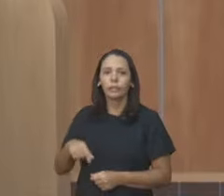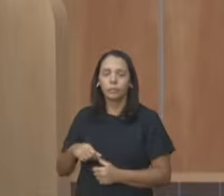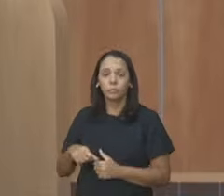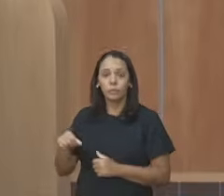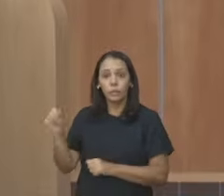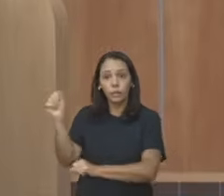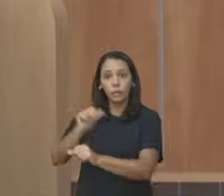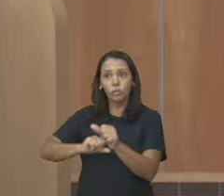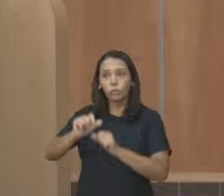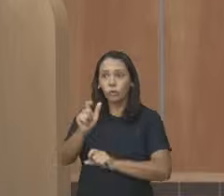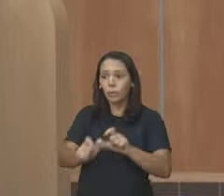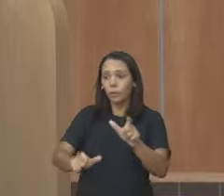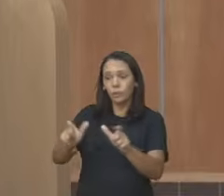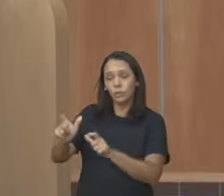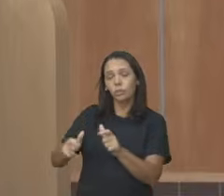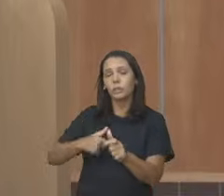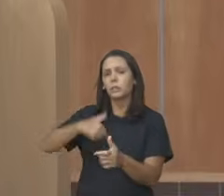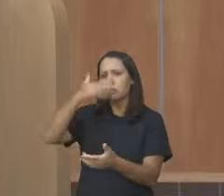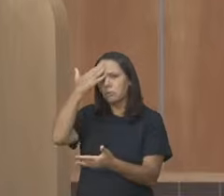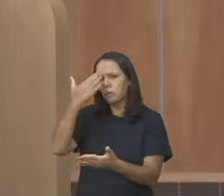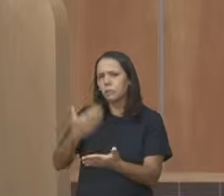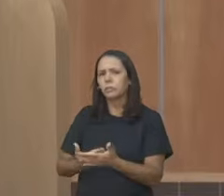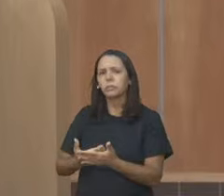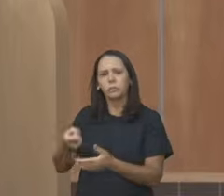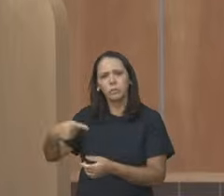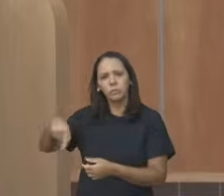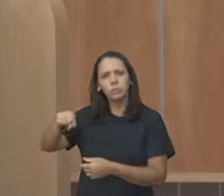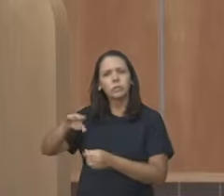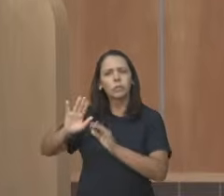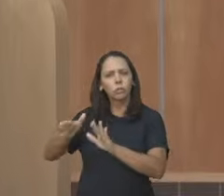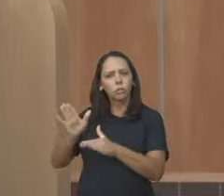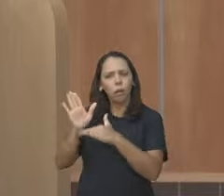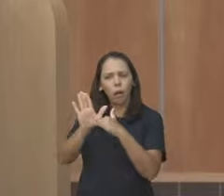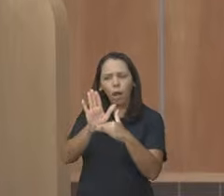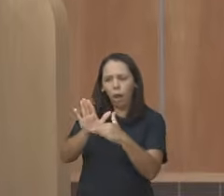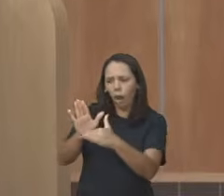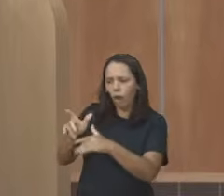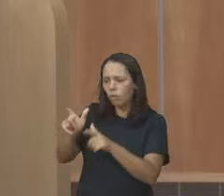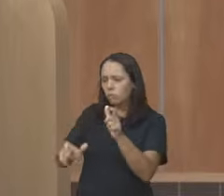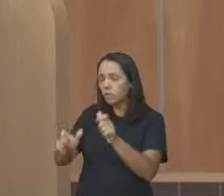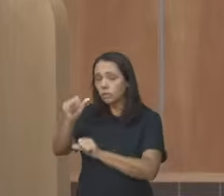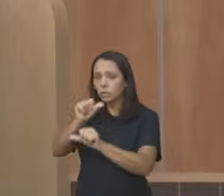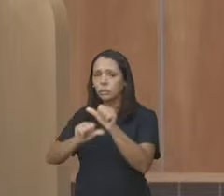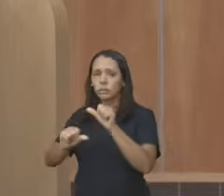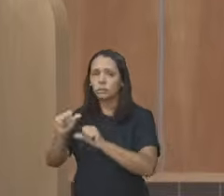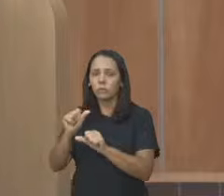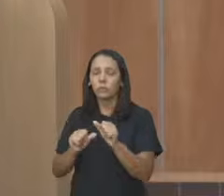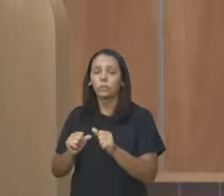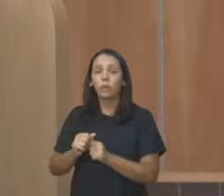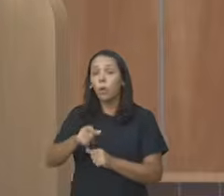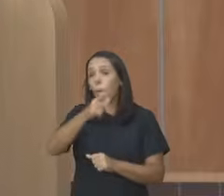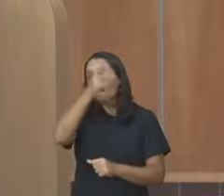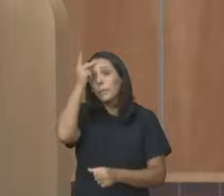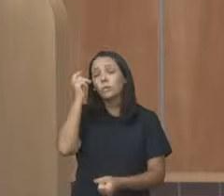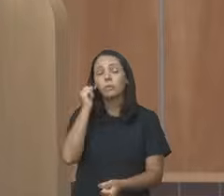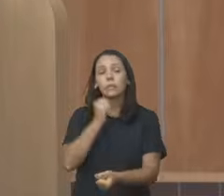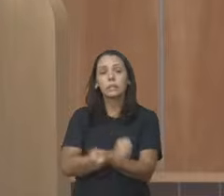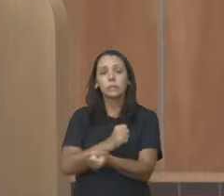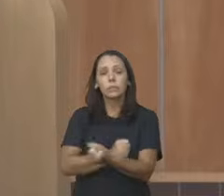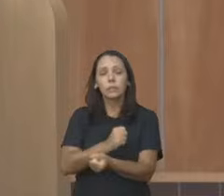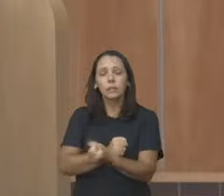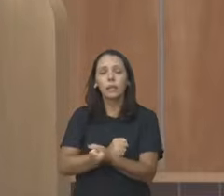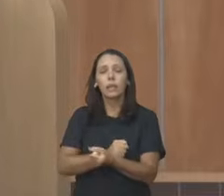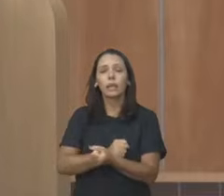muitas vidas foram transformadas com base no trabalho de vocês. Dependentes químicos,